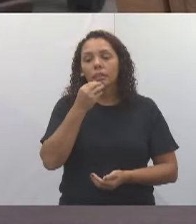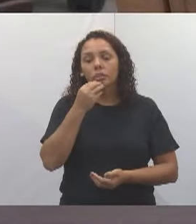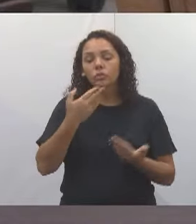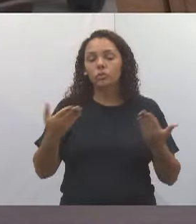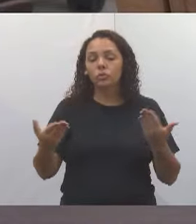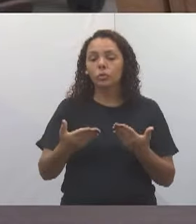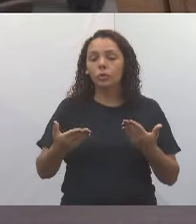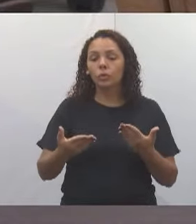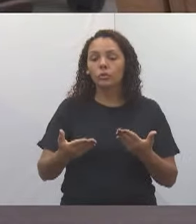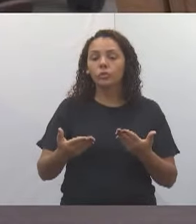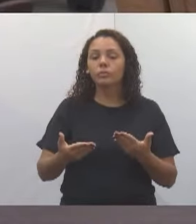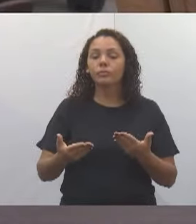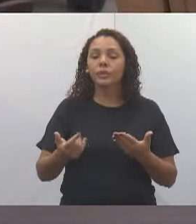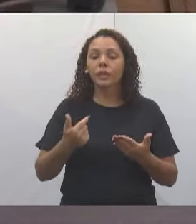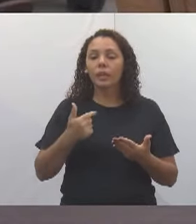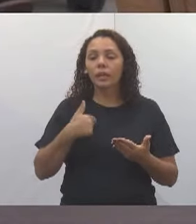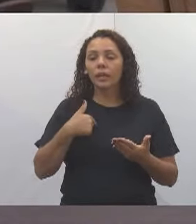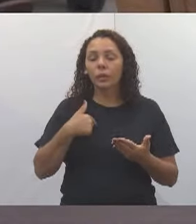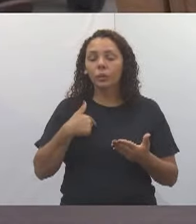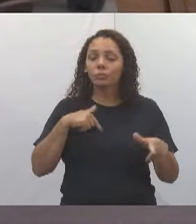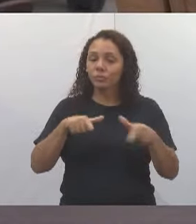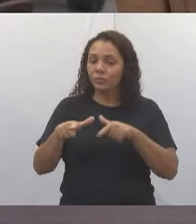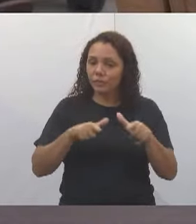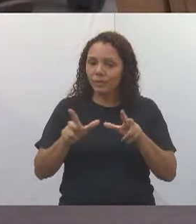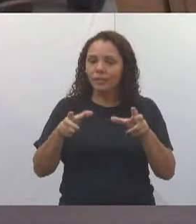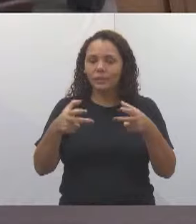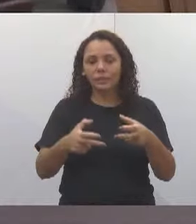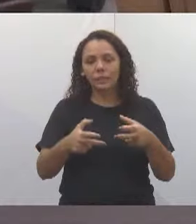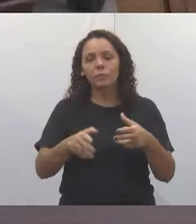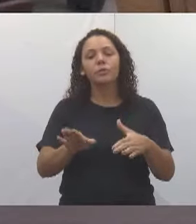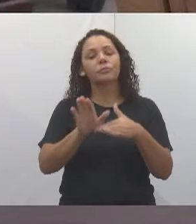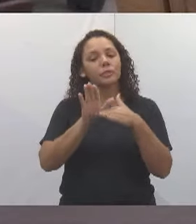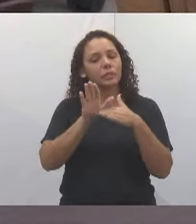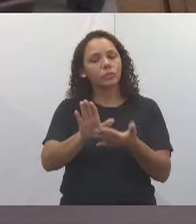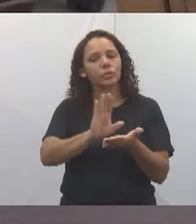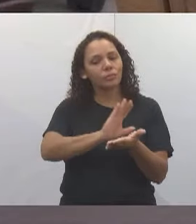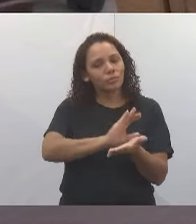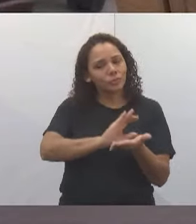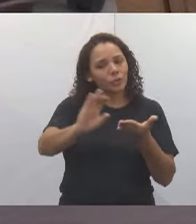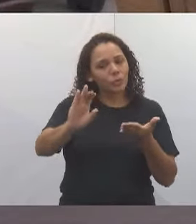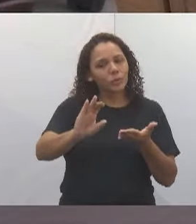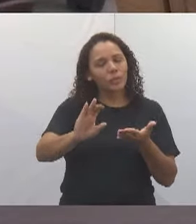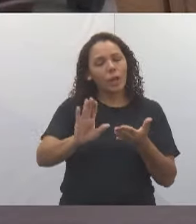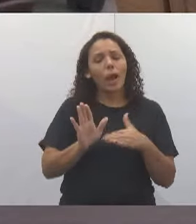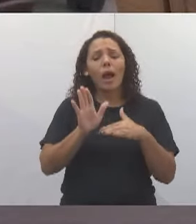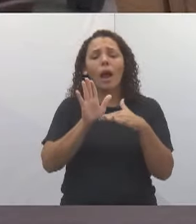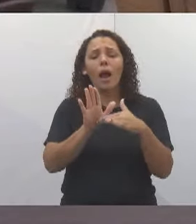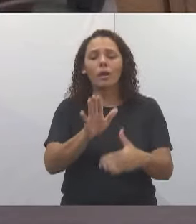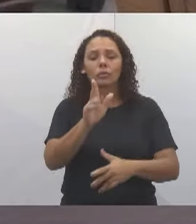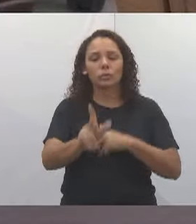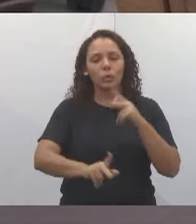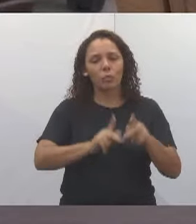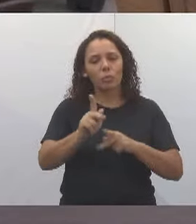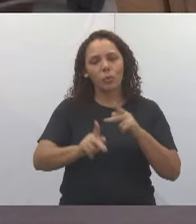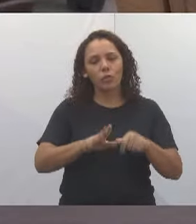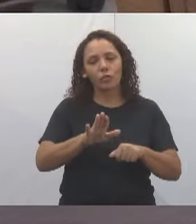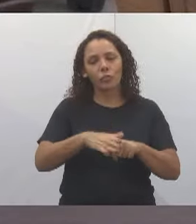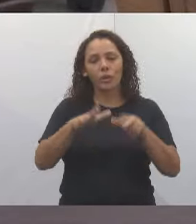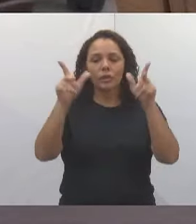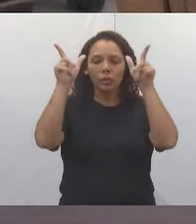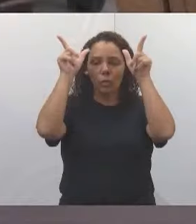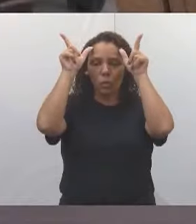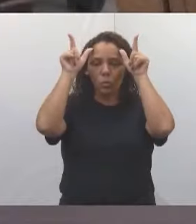maneira com essa emenda que nos vem para que a população possa estar mais confortável e os próprios servidores,